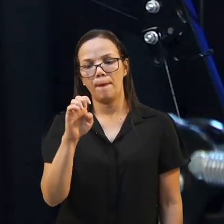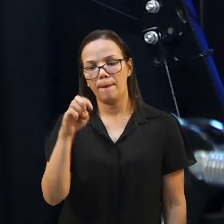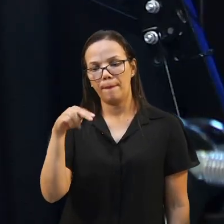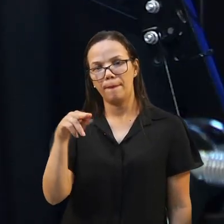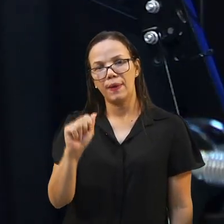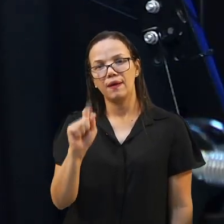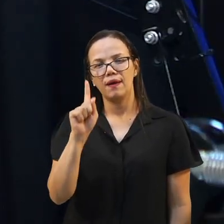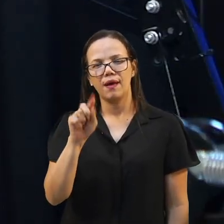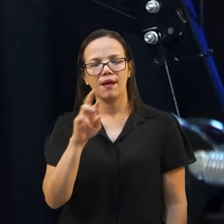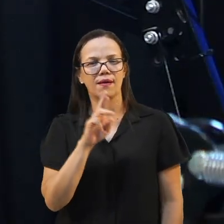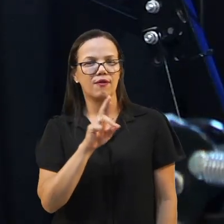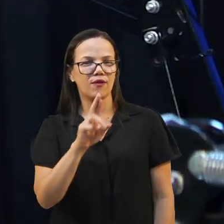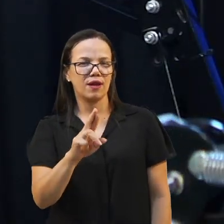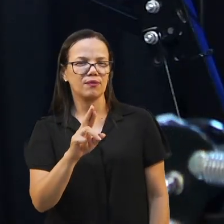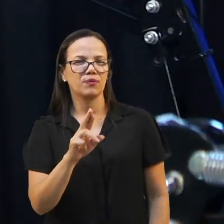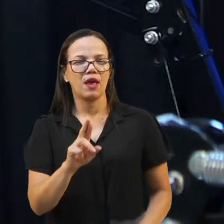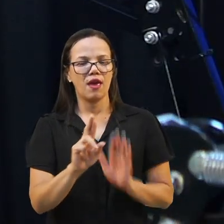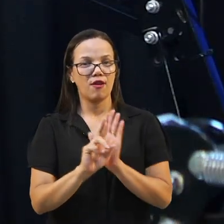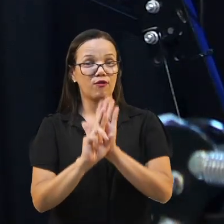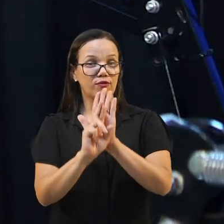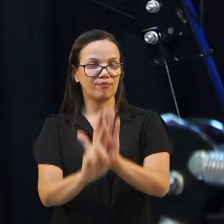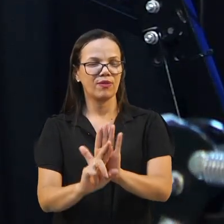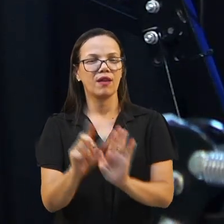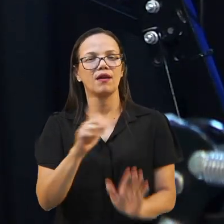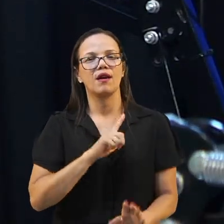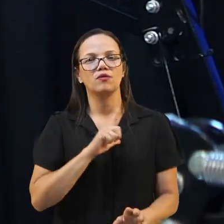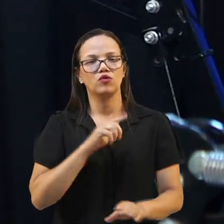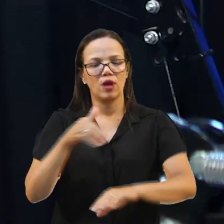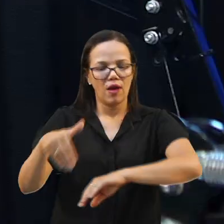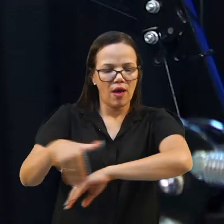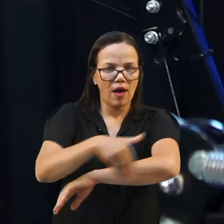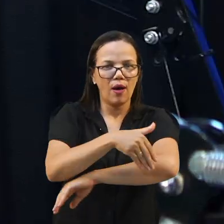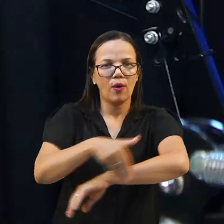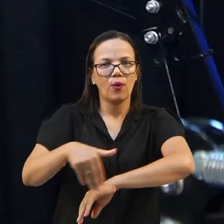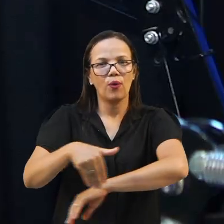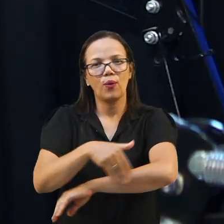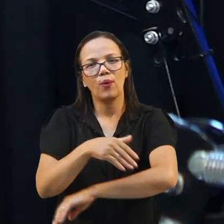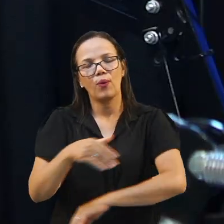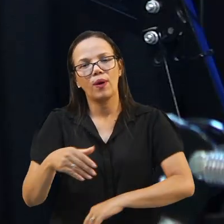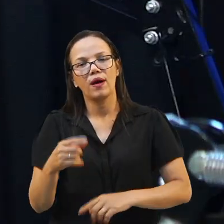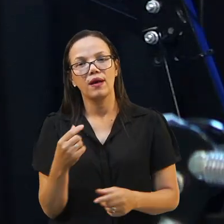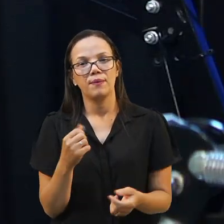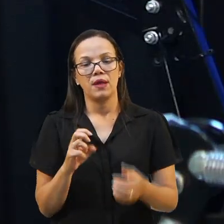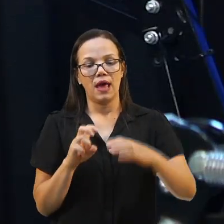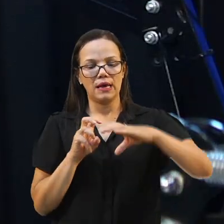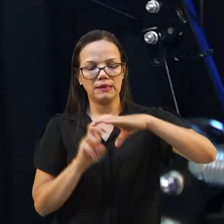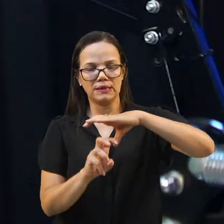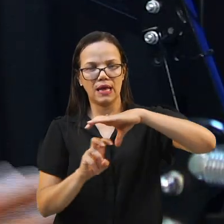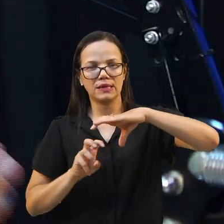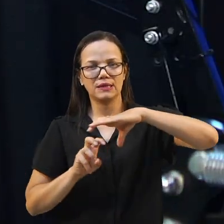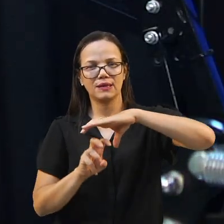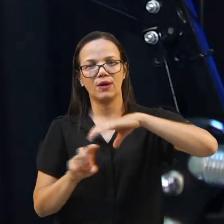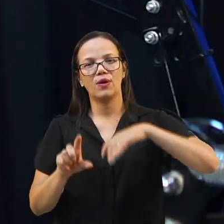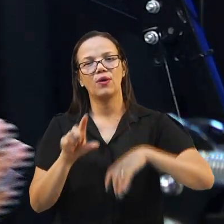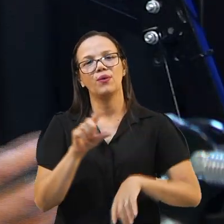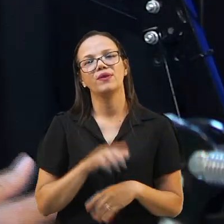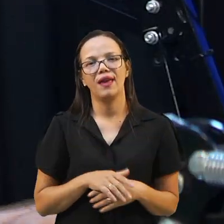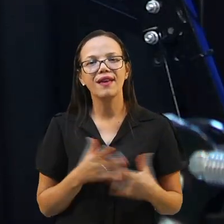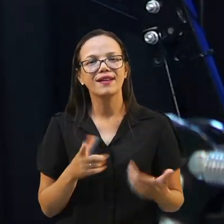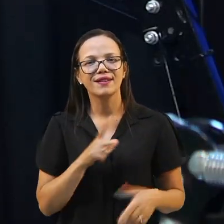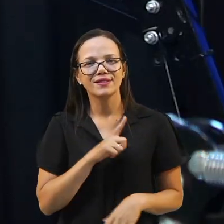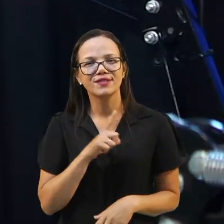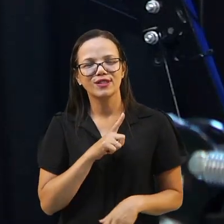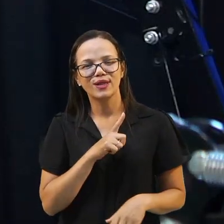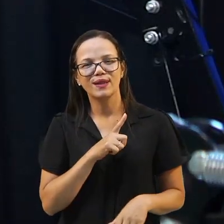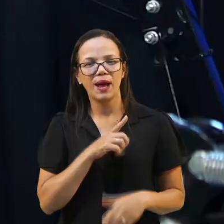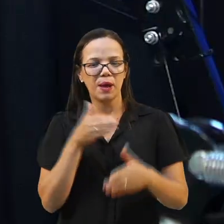nós tínhamos ali a estrada a coisa da Mogiana, a estação da Mogiana, que bloqueava,